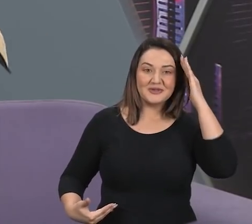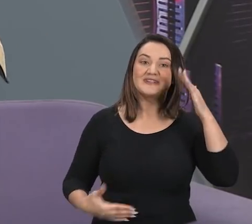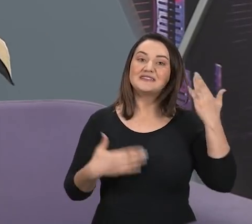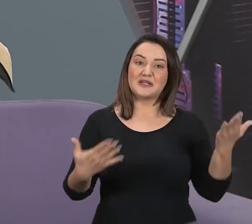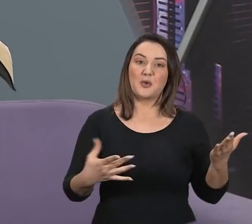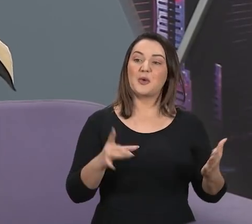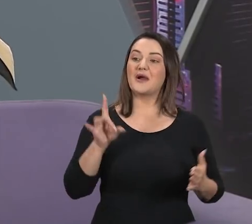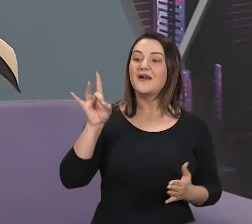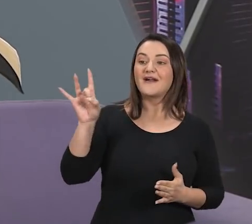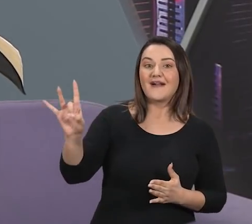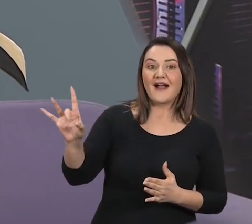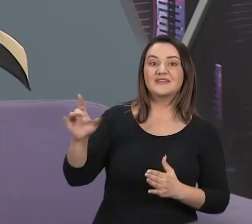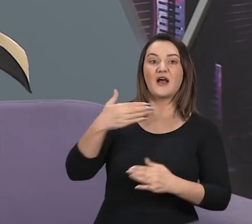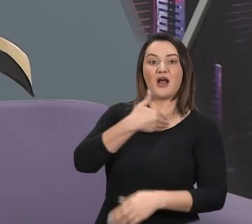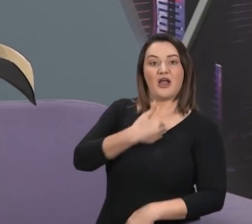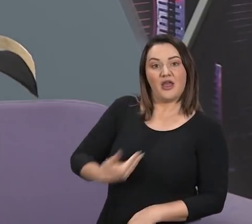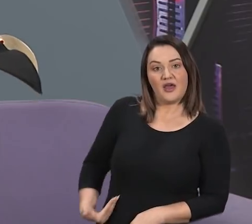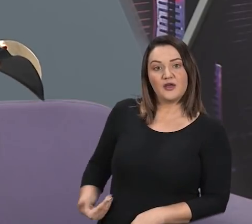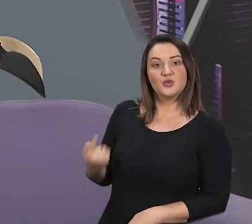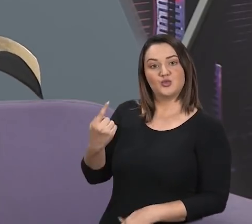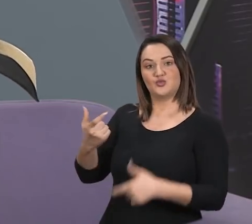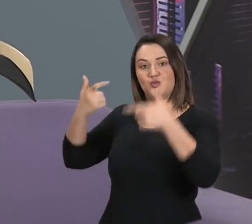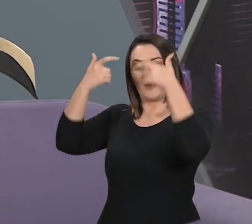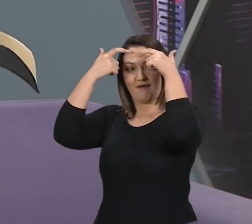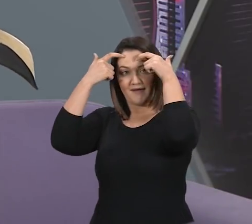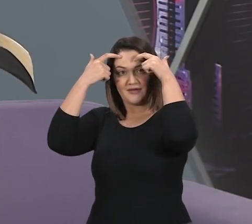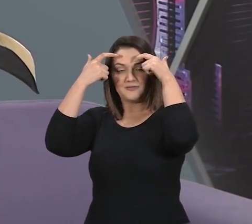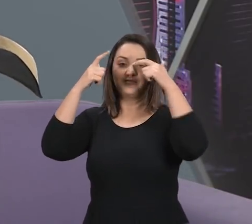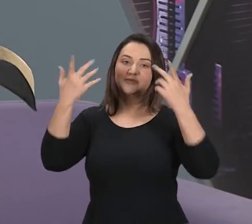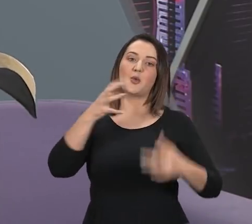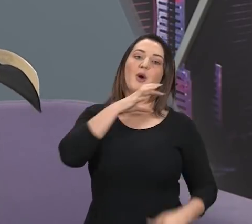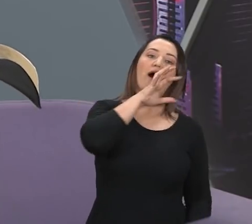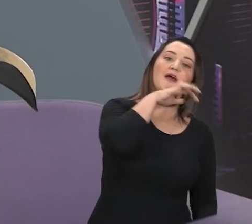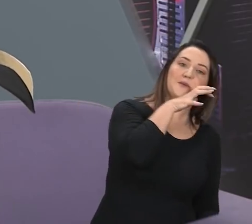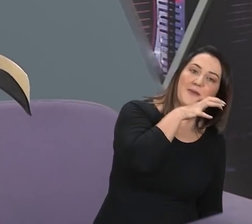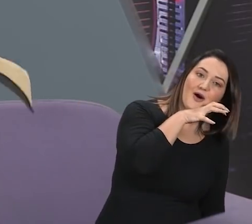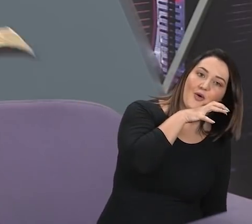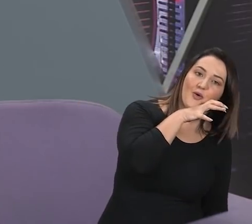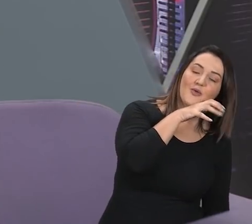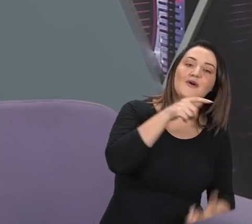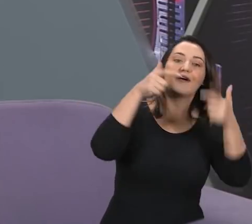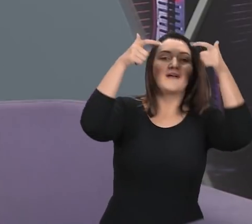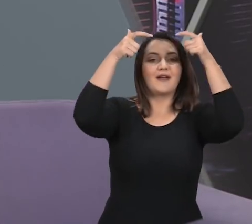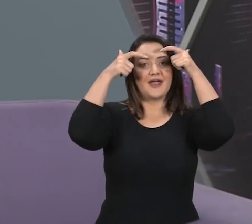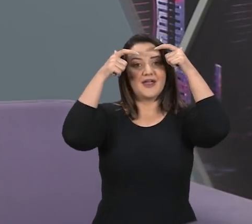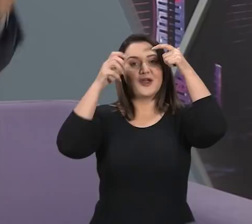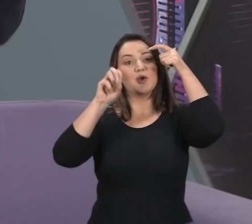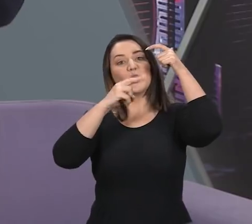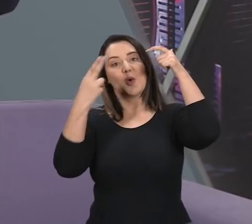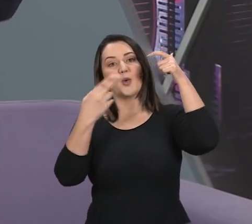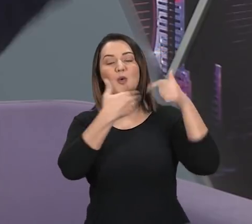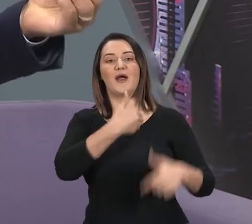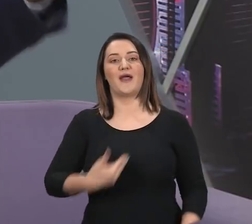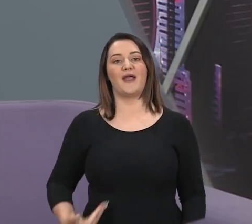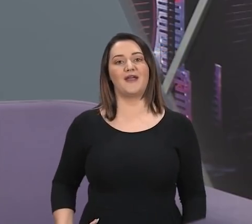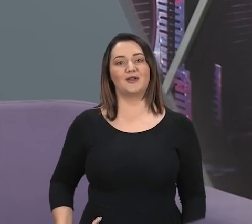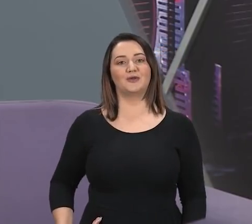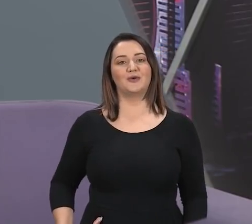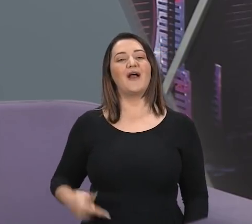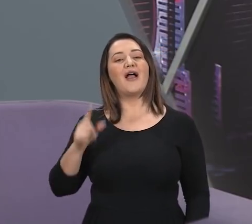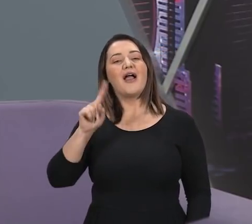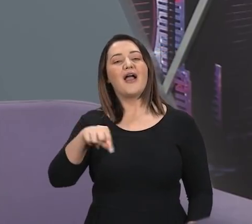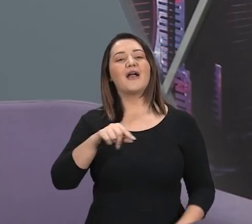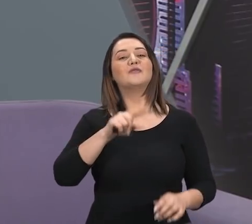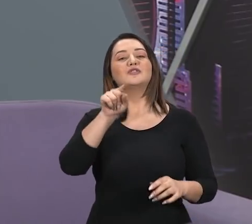seu reino. Entendeu ou não? Todo rei tem um reino e todo reino tem um rei. Então, animal significa rei ou